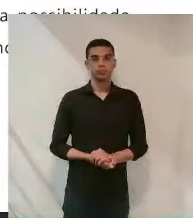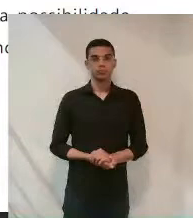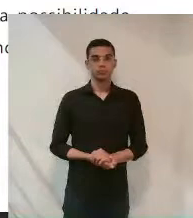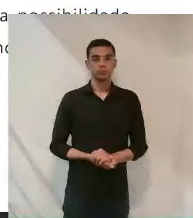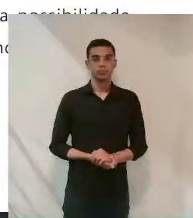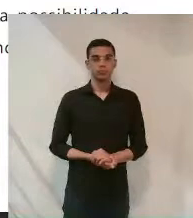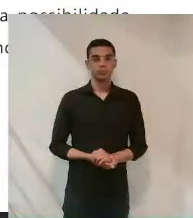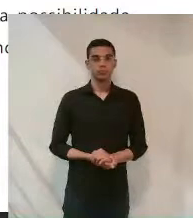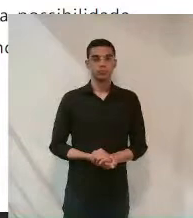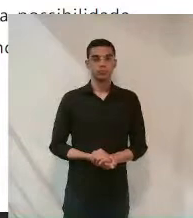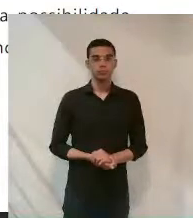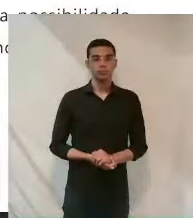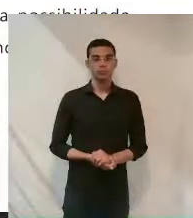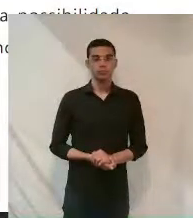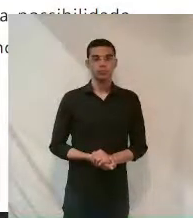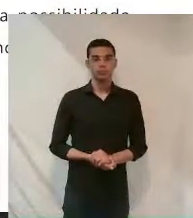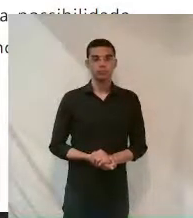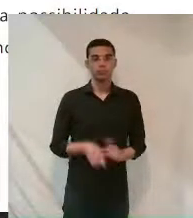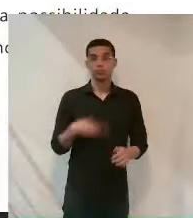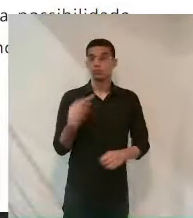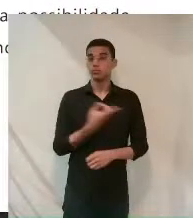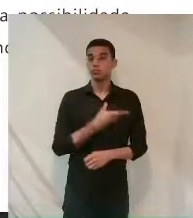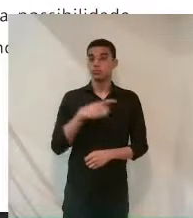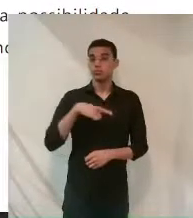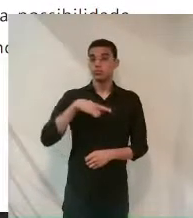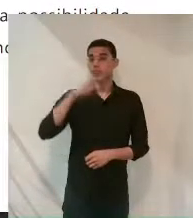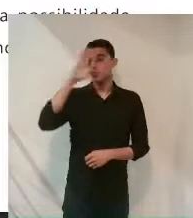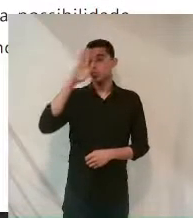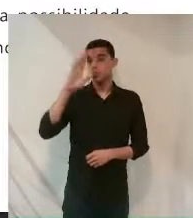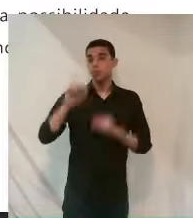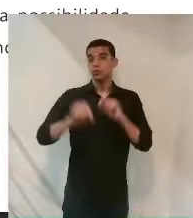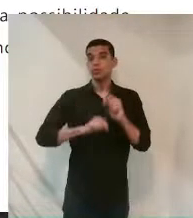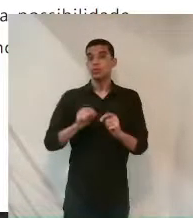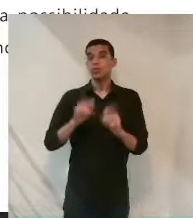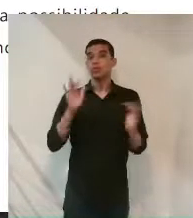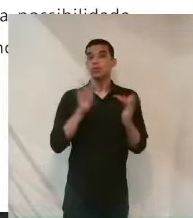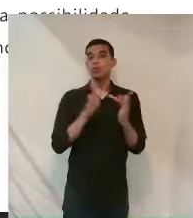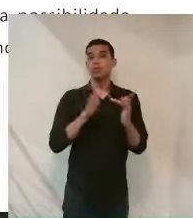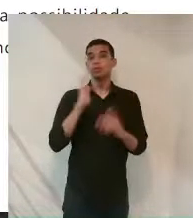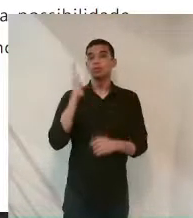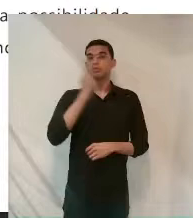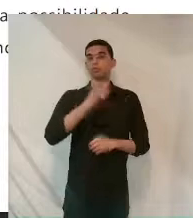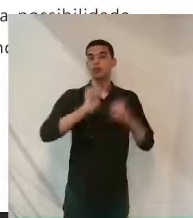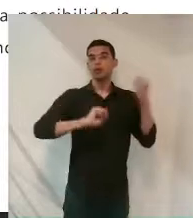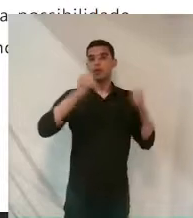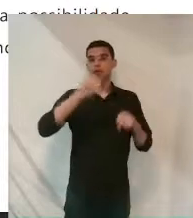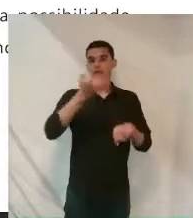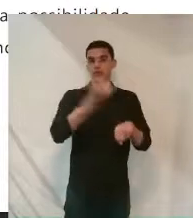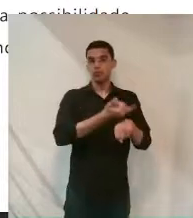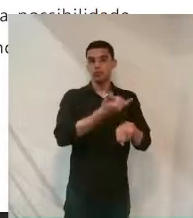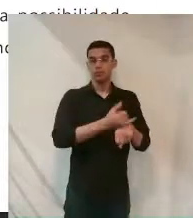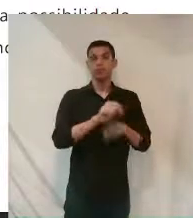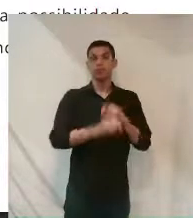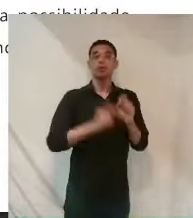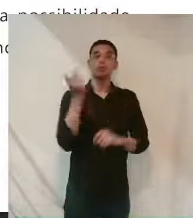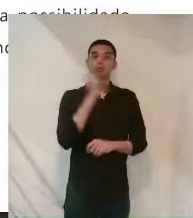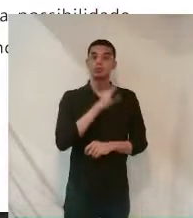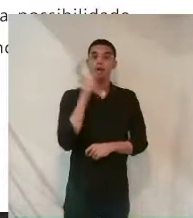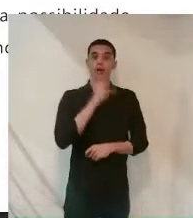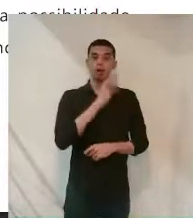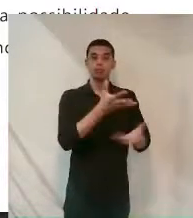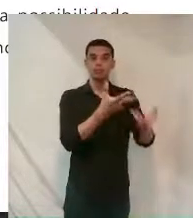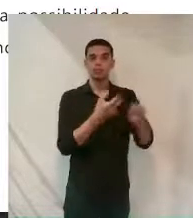gente prioriza a conexão direta com as siderúrgicas, para que a gente tenha a rastreabilidade do material. Então, no caso das